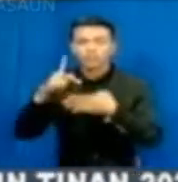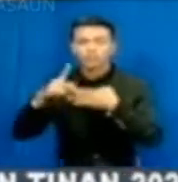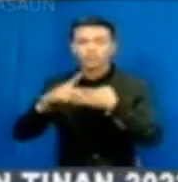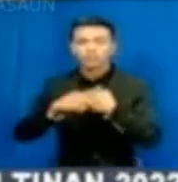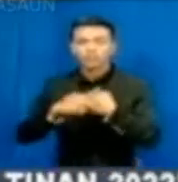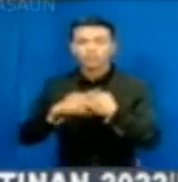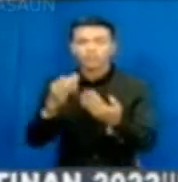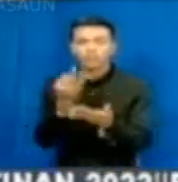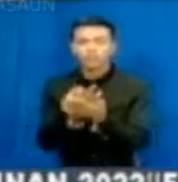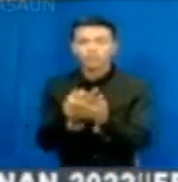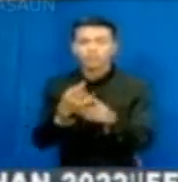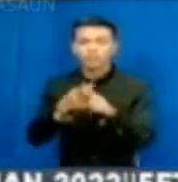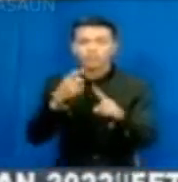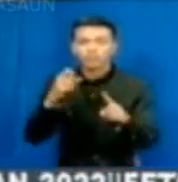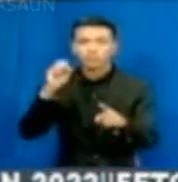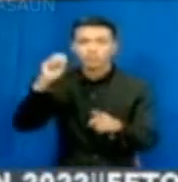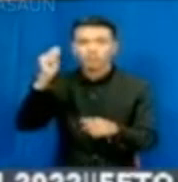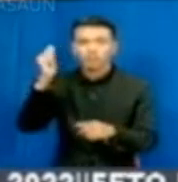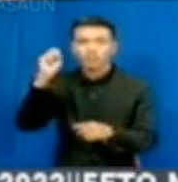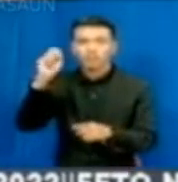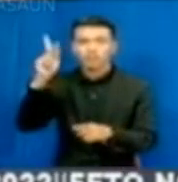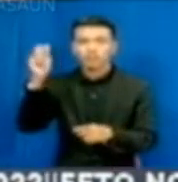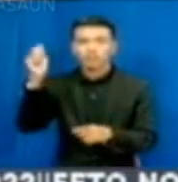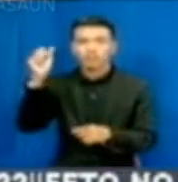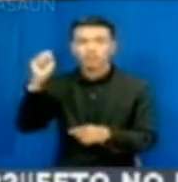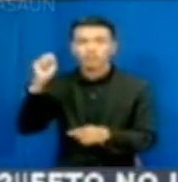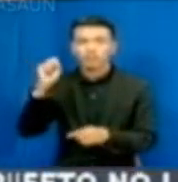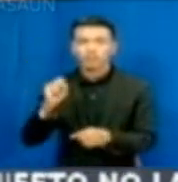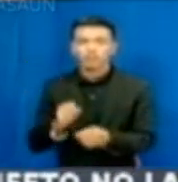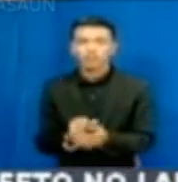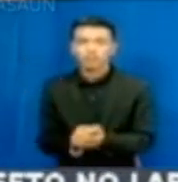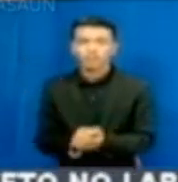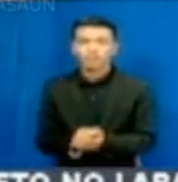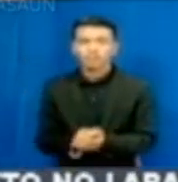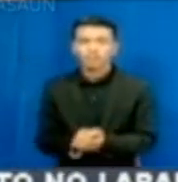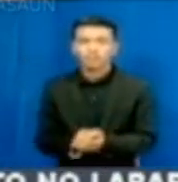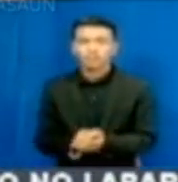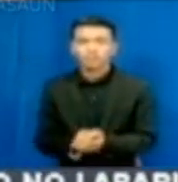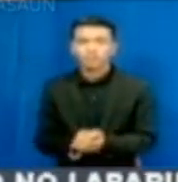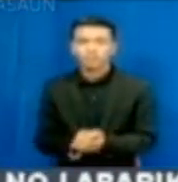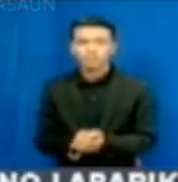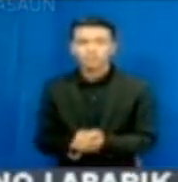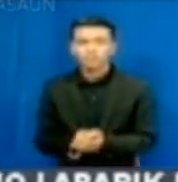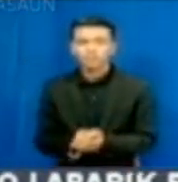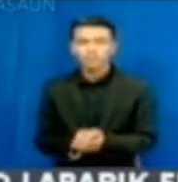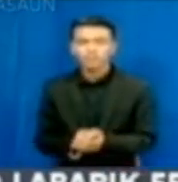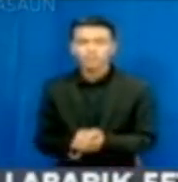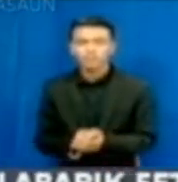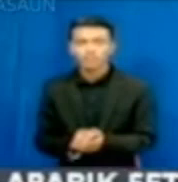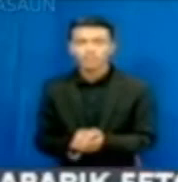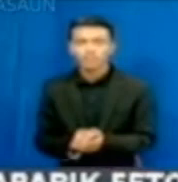Financiar Saskas Servicio Deapoi Sosidade Sibil Iha Ditoria Sosial Ander